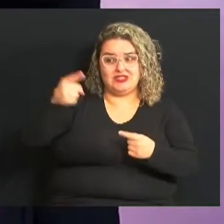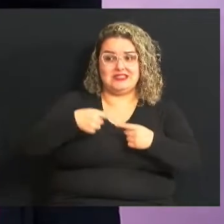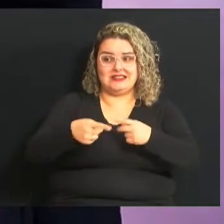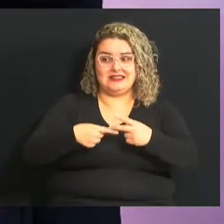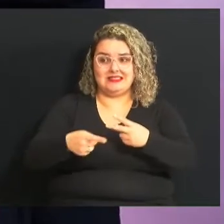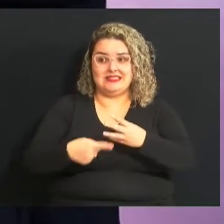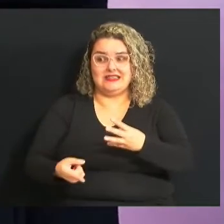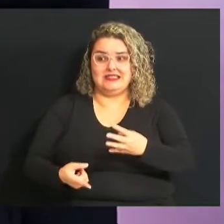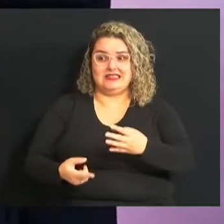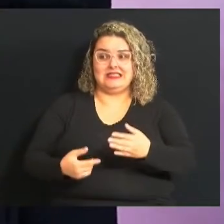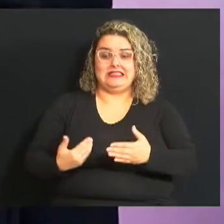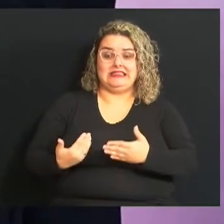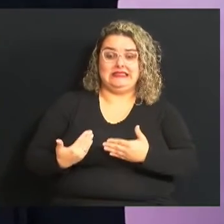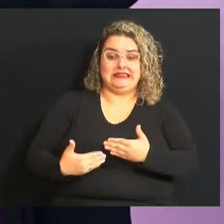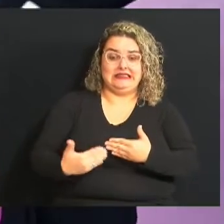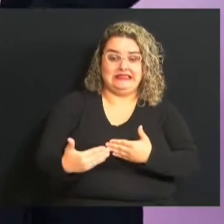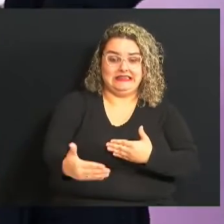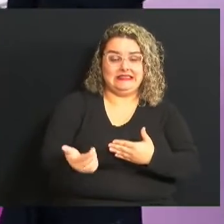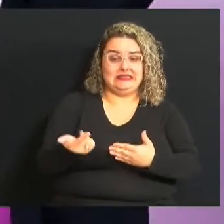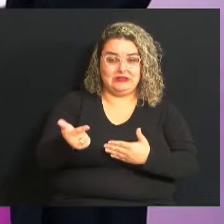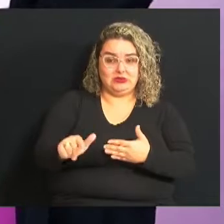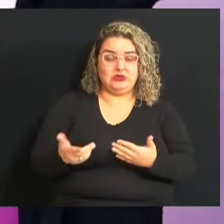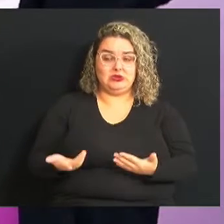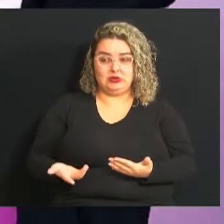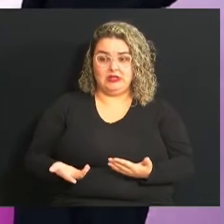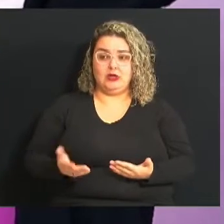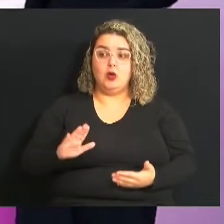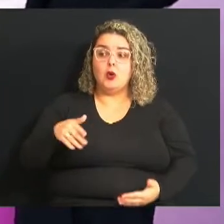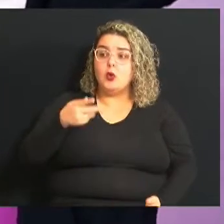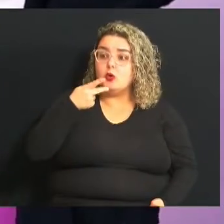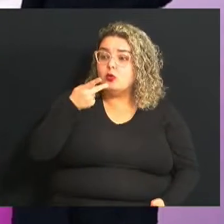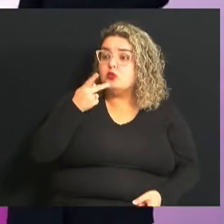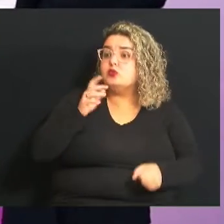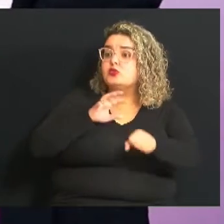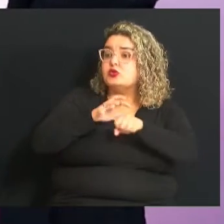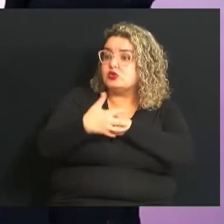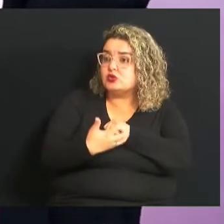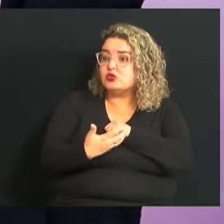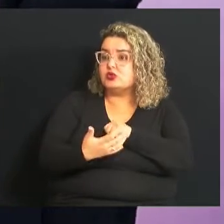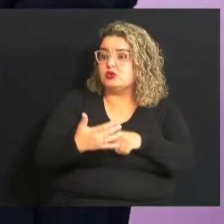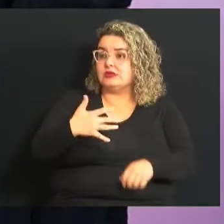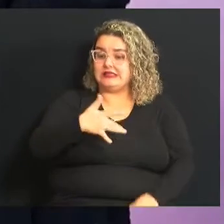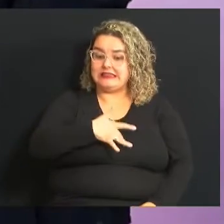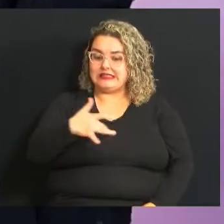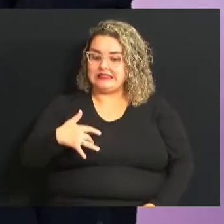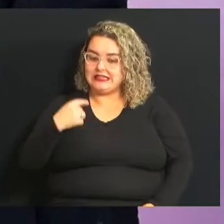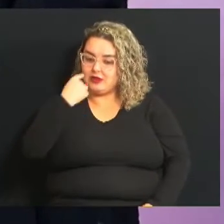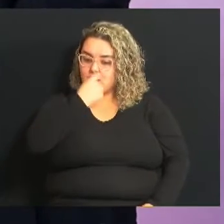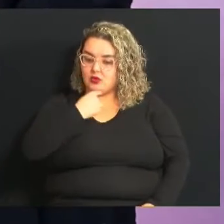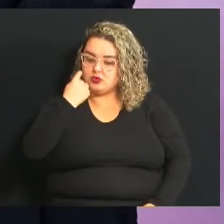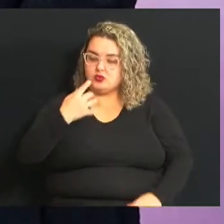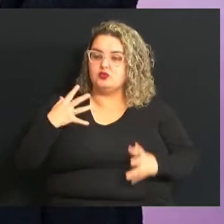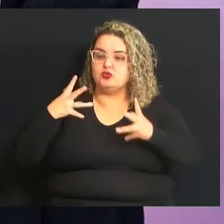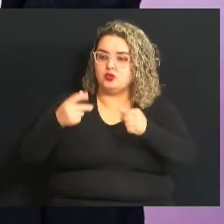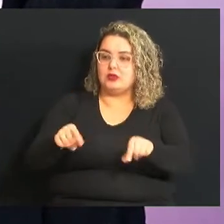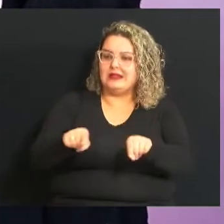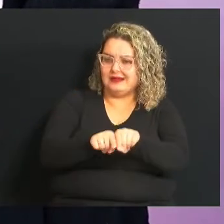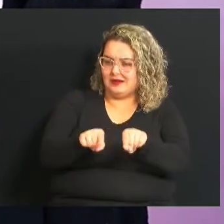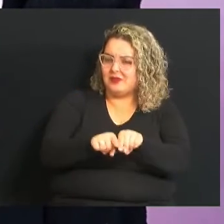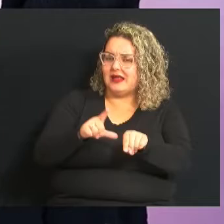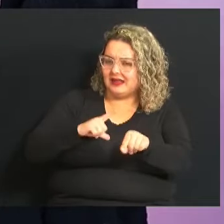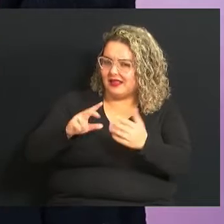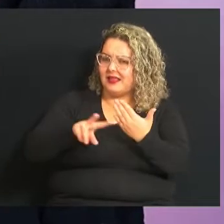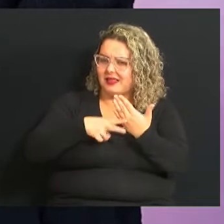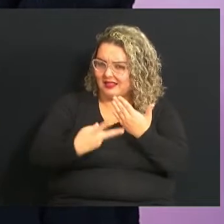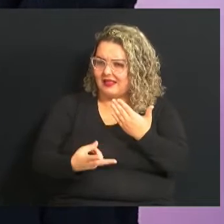outras têm se prolongado bastante, né? Quando a gente fala de Covid-19, saúde bucal em geral, também tem sequela, também